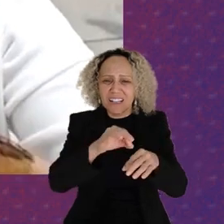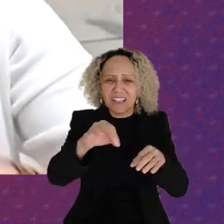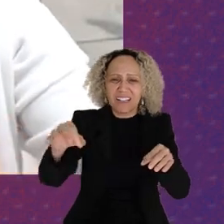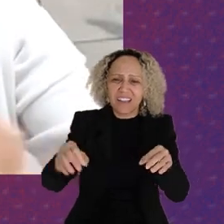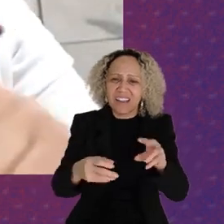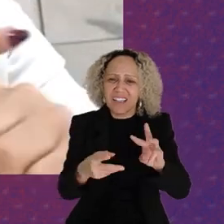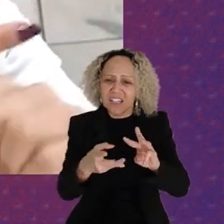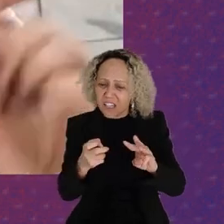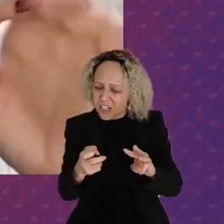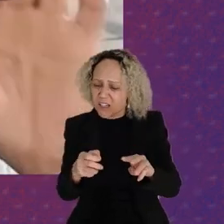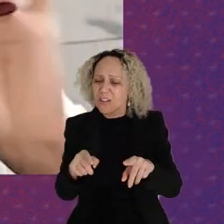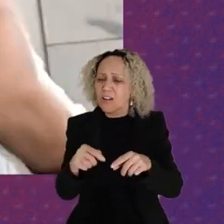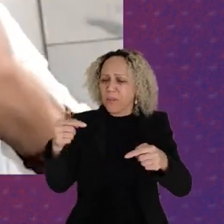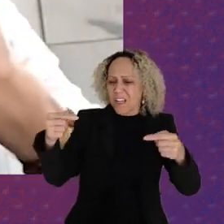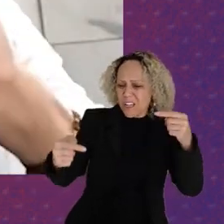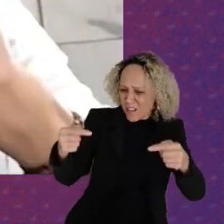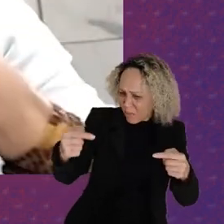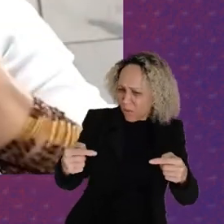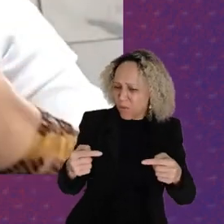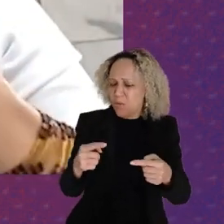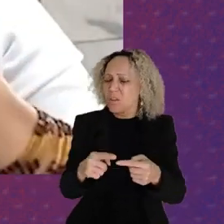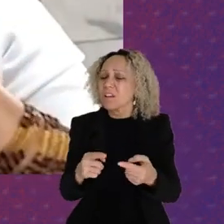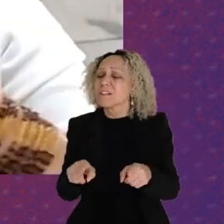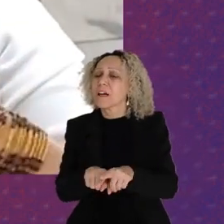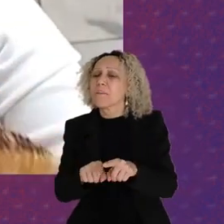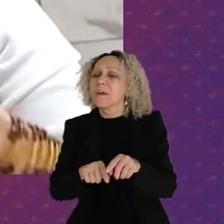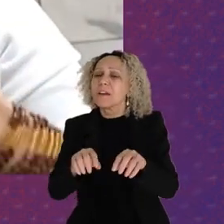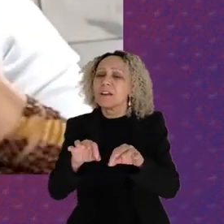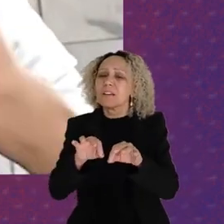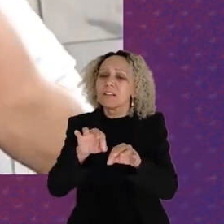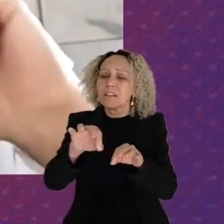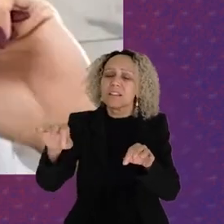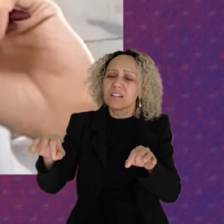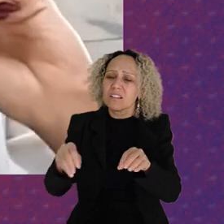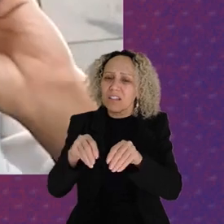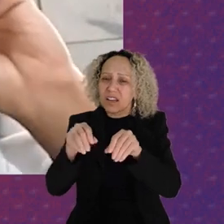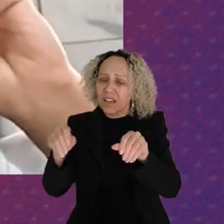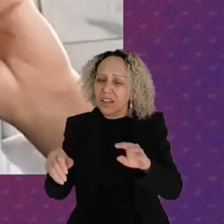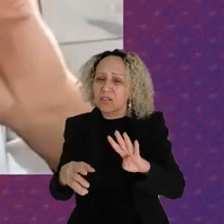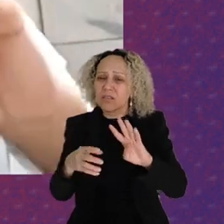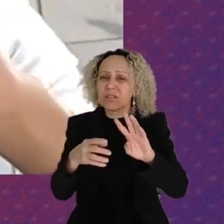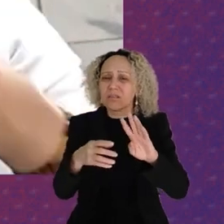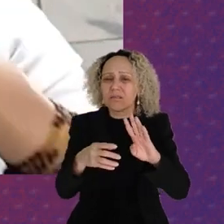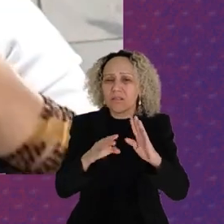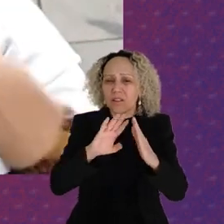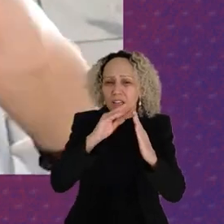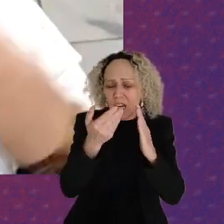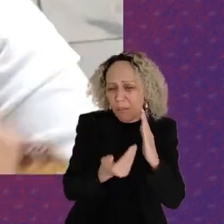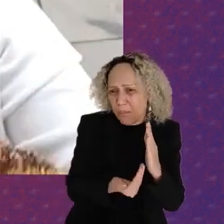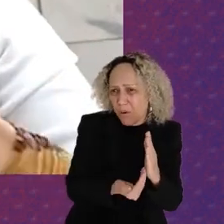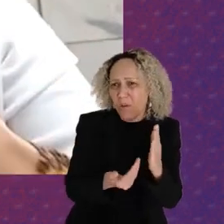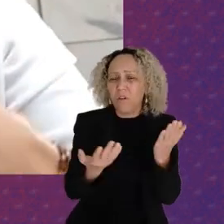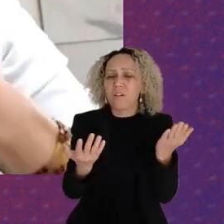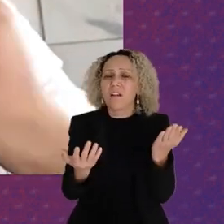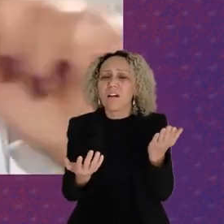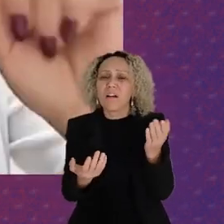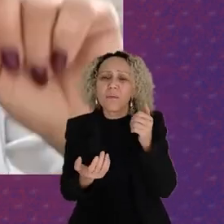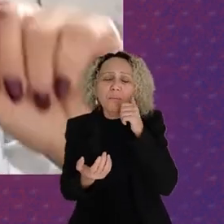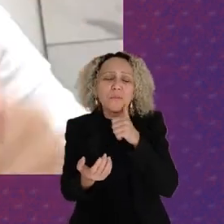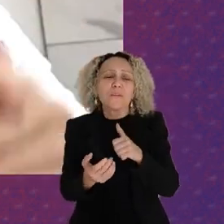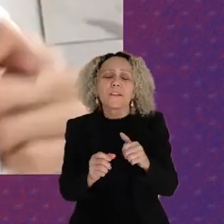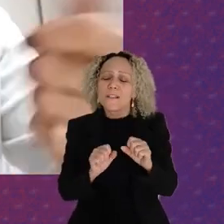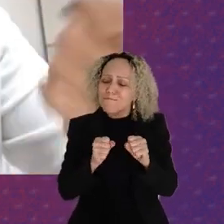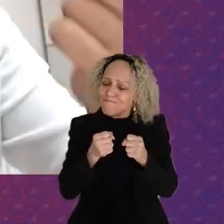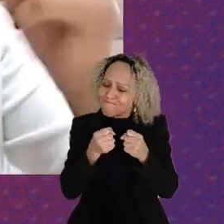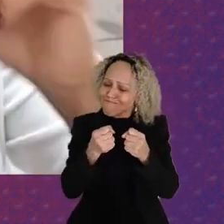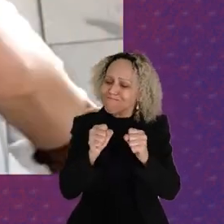territórios quilombolas, mulheres defensoras de pautas ambientais e que enfrentam, né, ali na ponta,